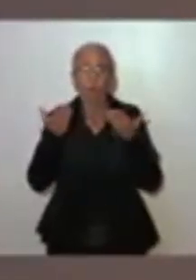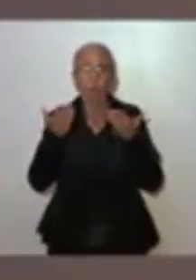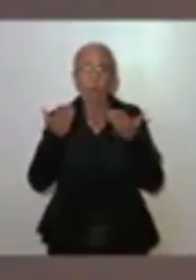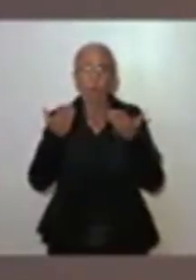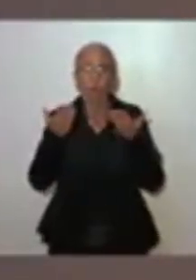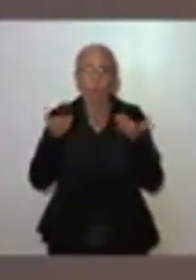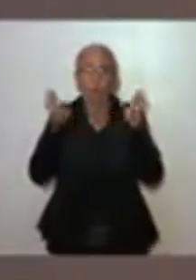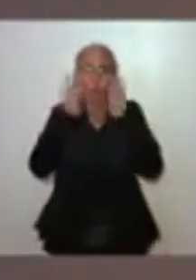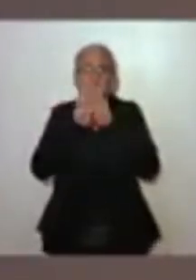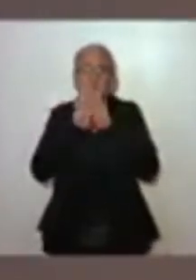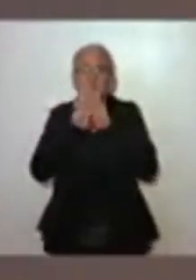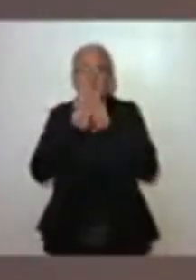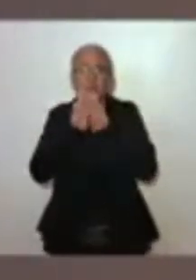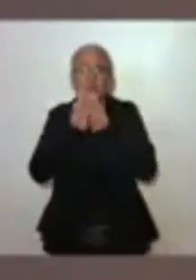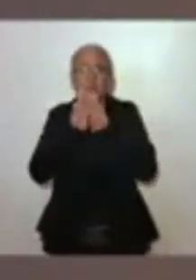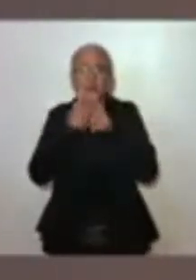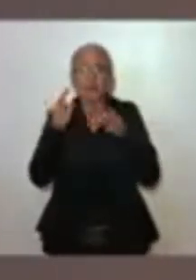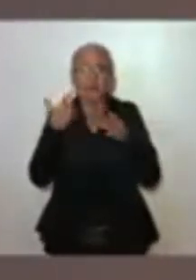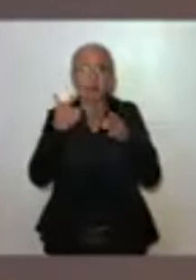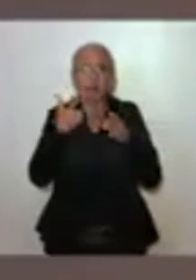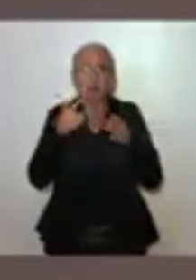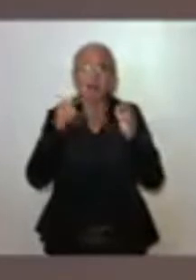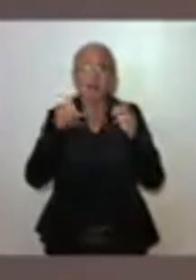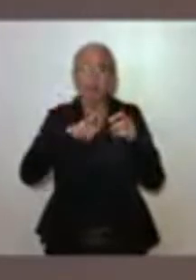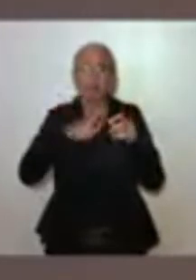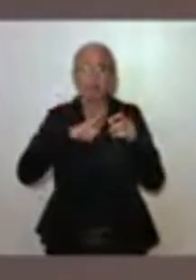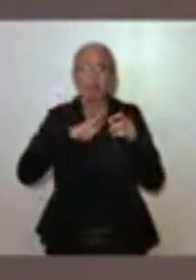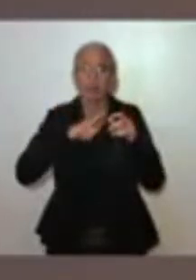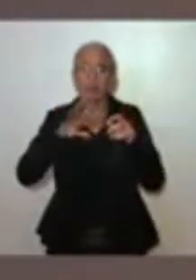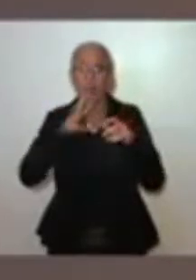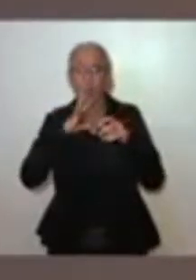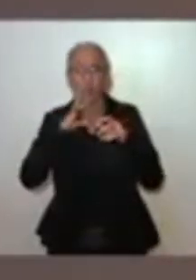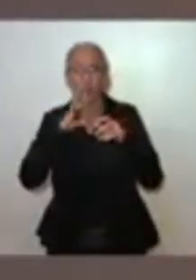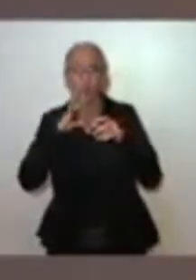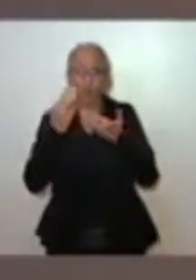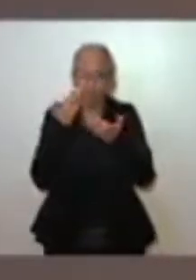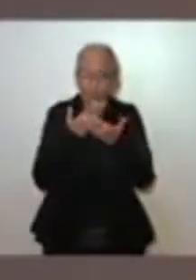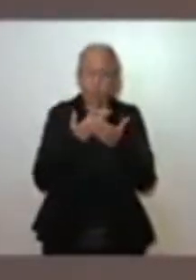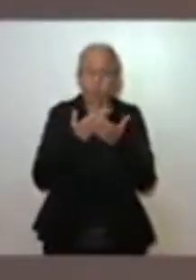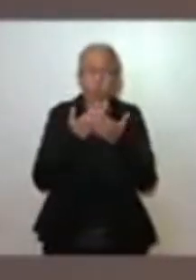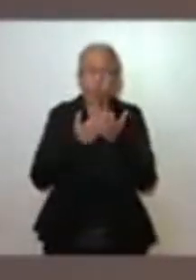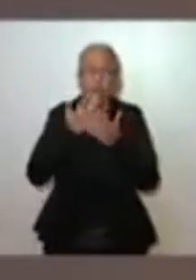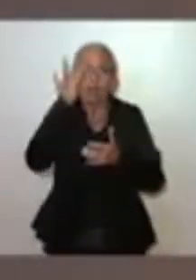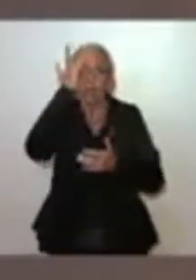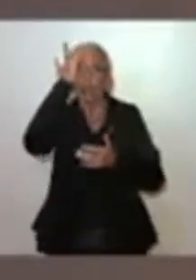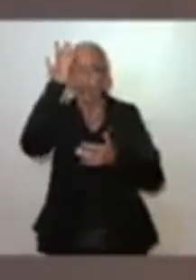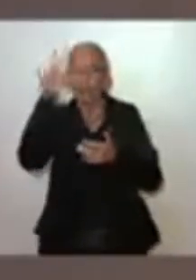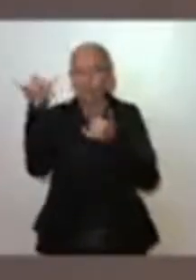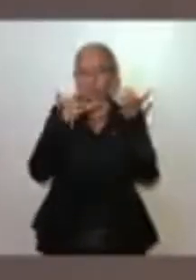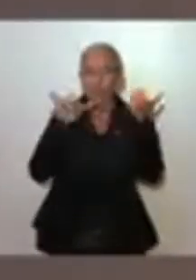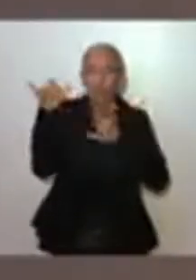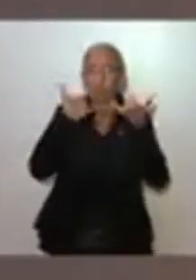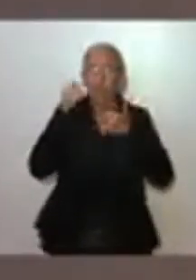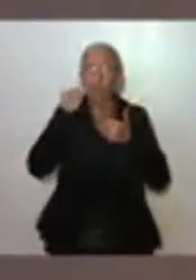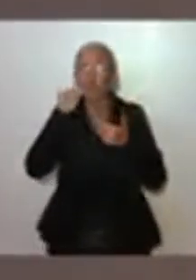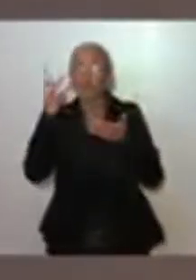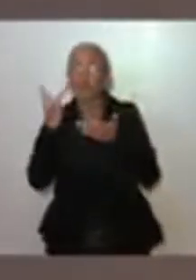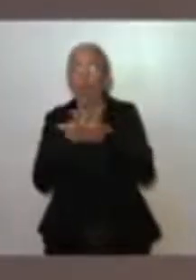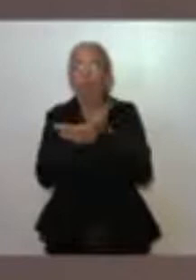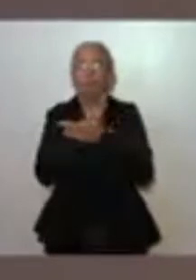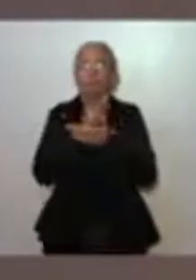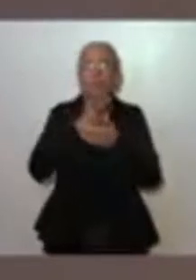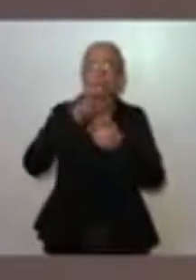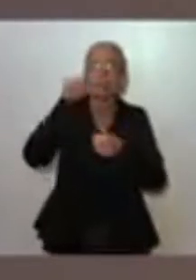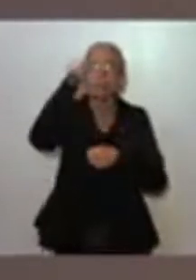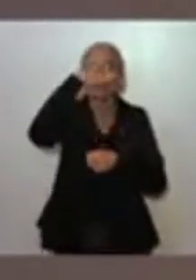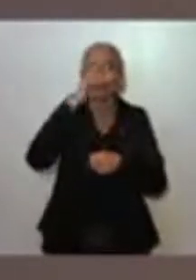privado do acesso ao conhecimento estudar se informar sobre o que está acontecendo no